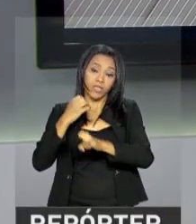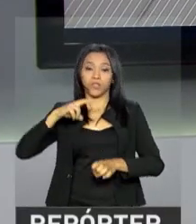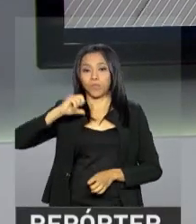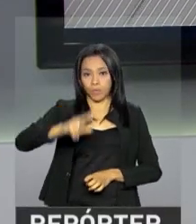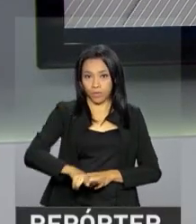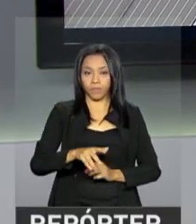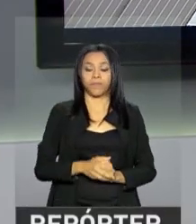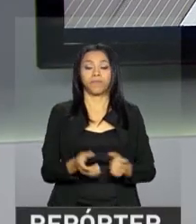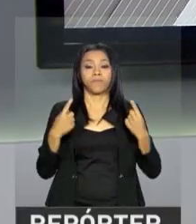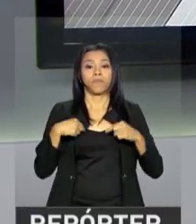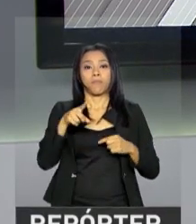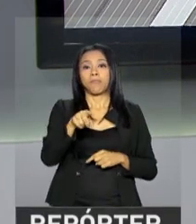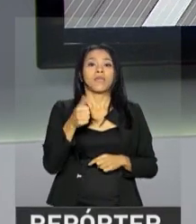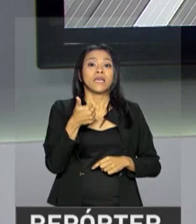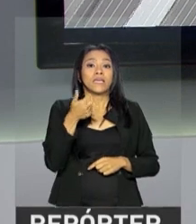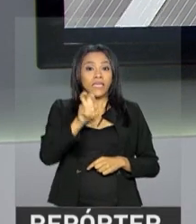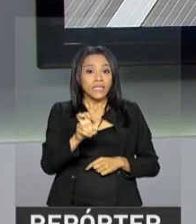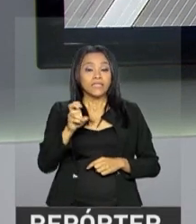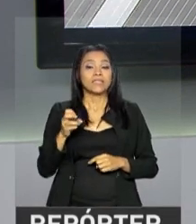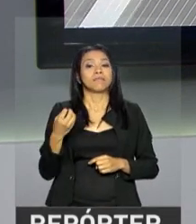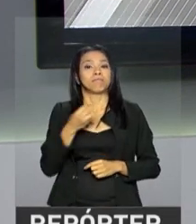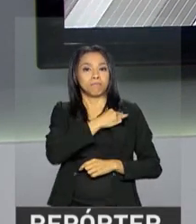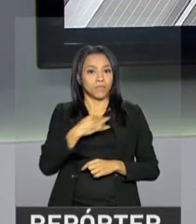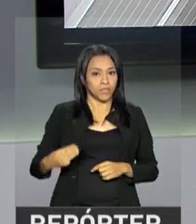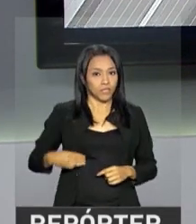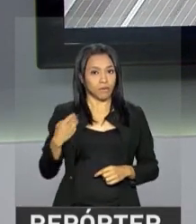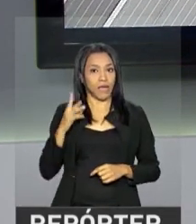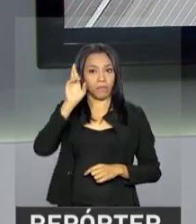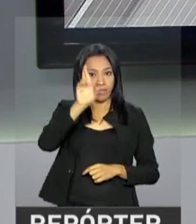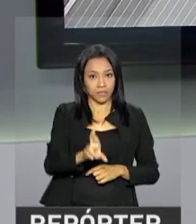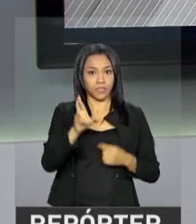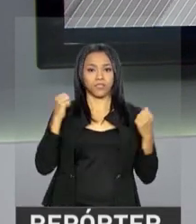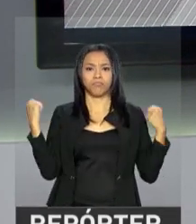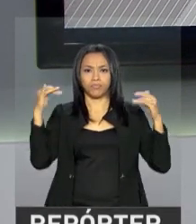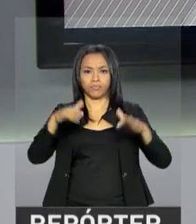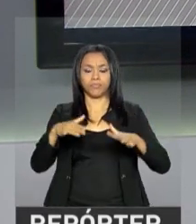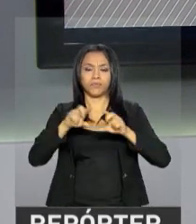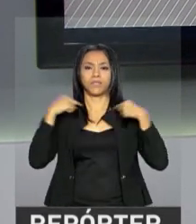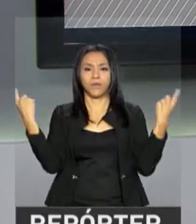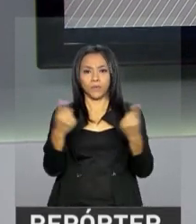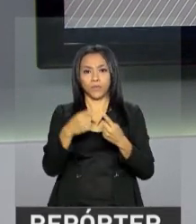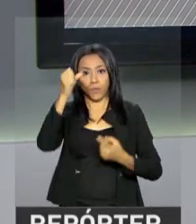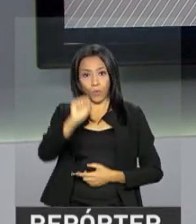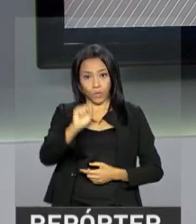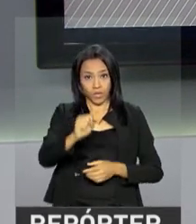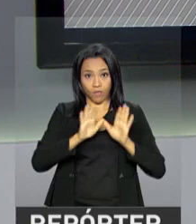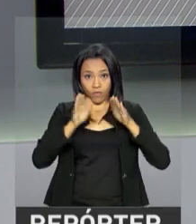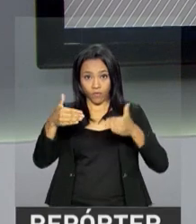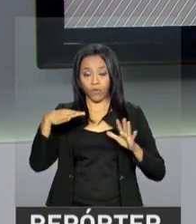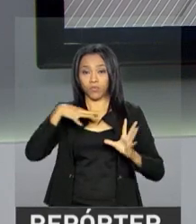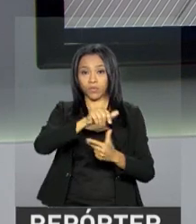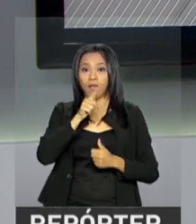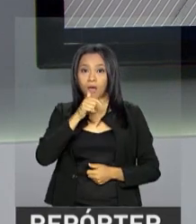e representantes dos ministérios do Ministério do Meio Ambiente se reuniram no 8º Fórum Mundial da Água para debater desafios